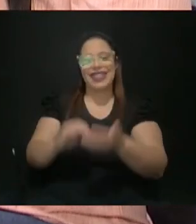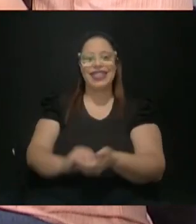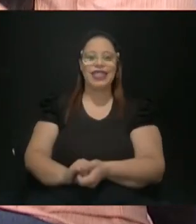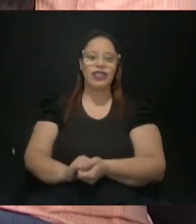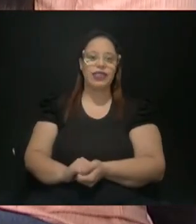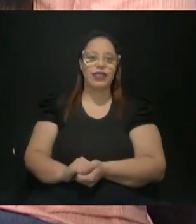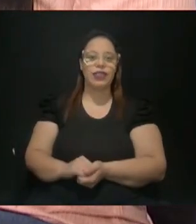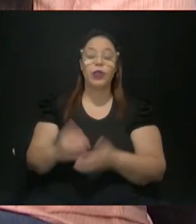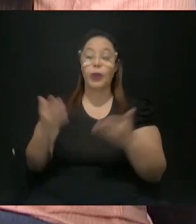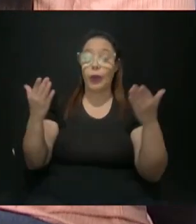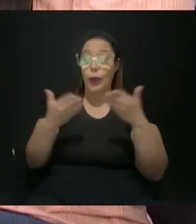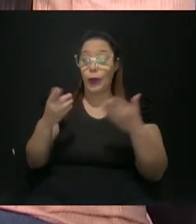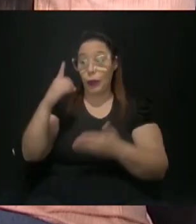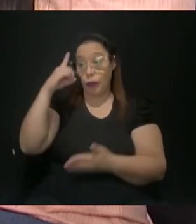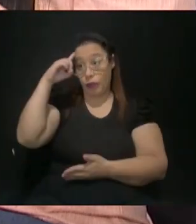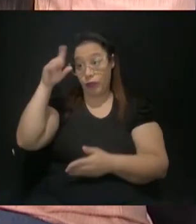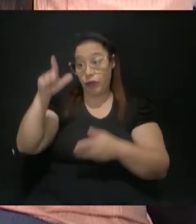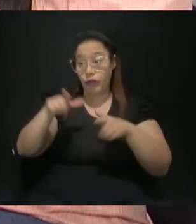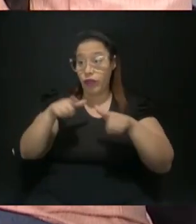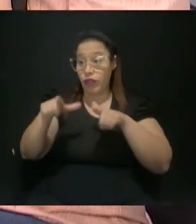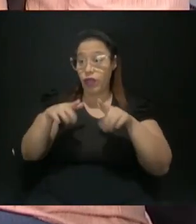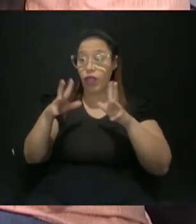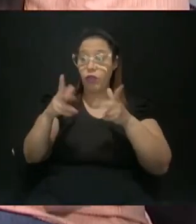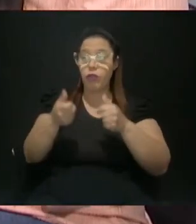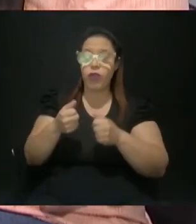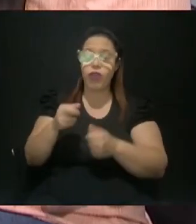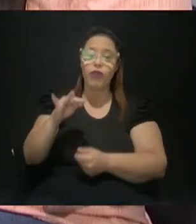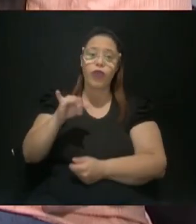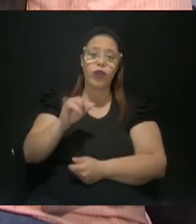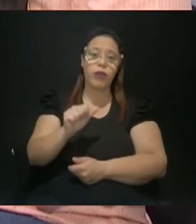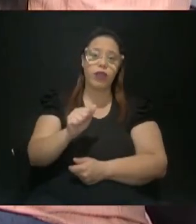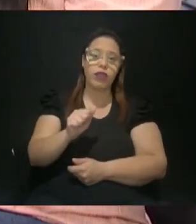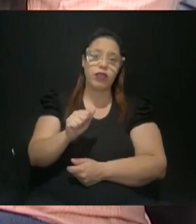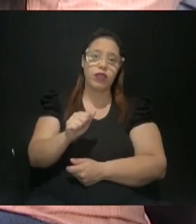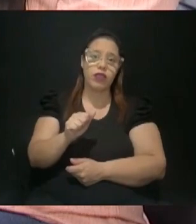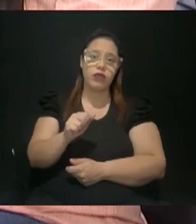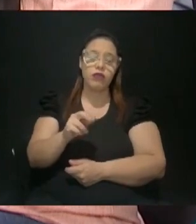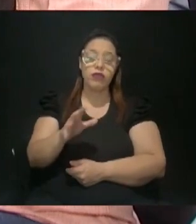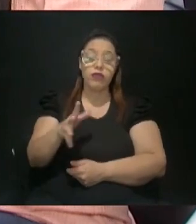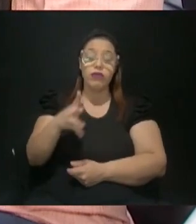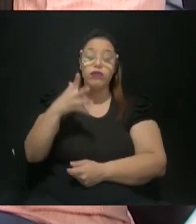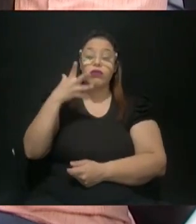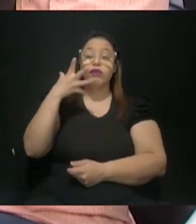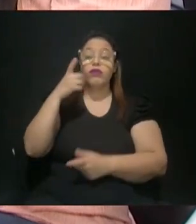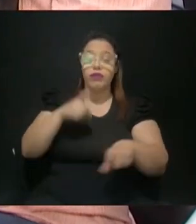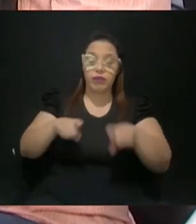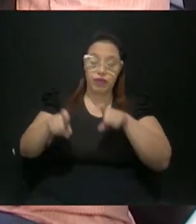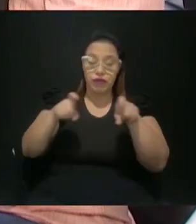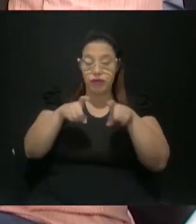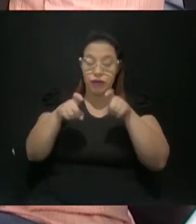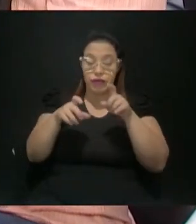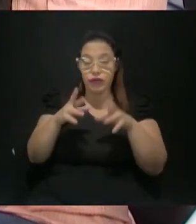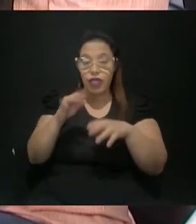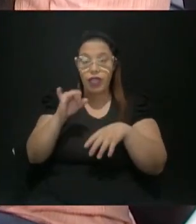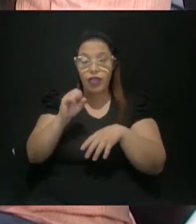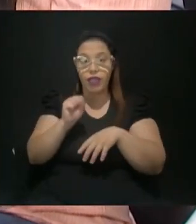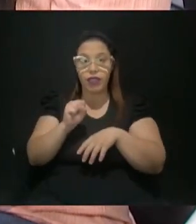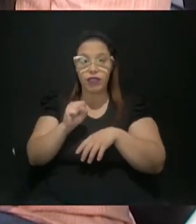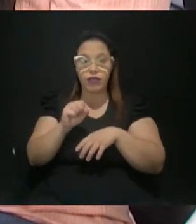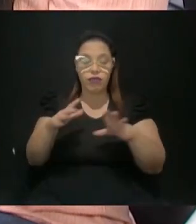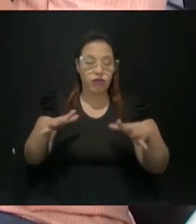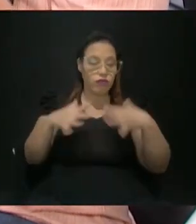pessoas trabalham muito com informática. A gente respira as redes, nós respiramos a toda